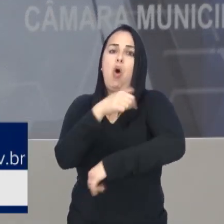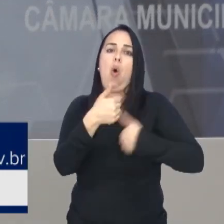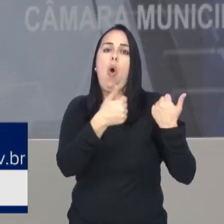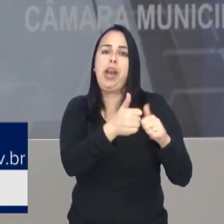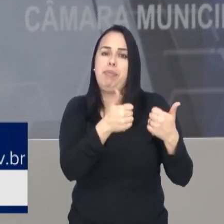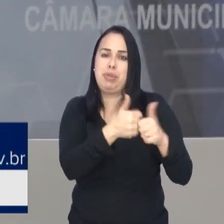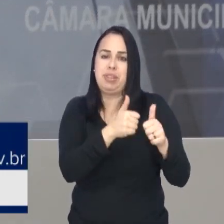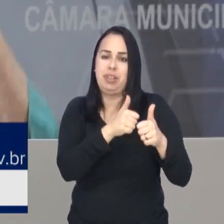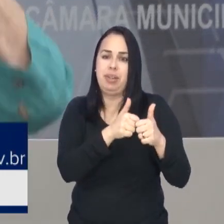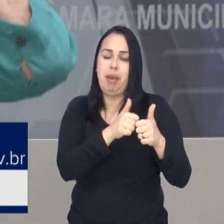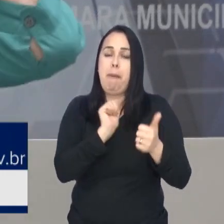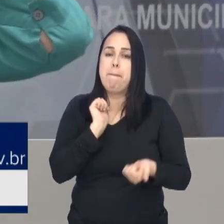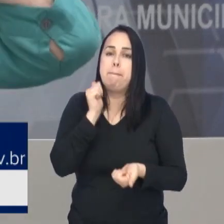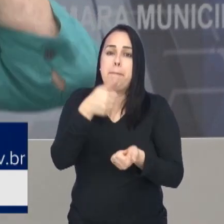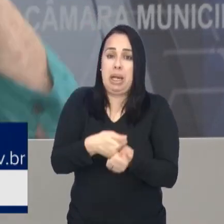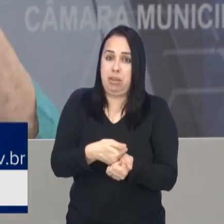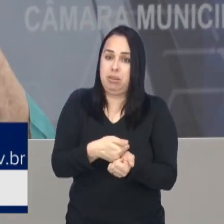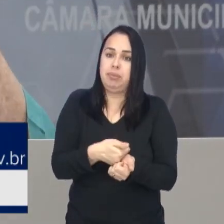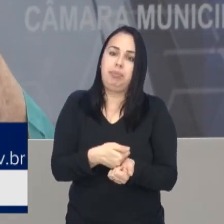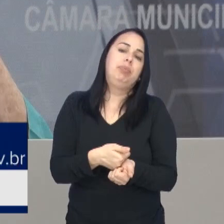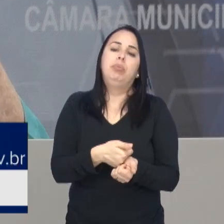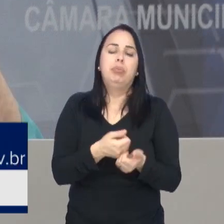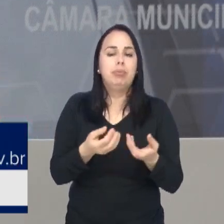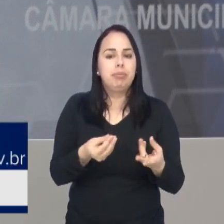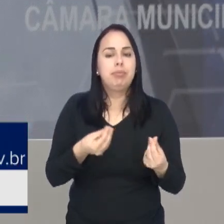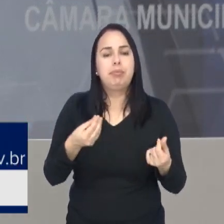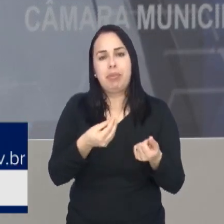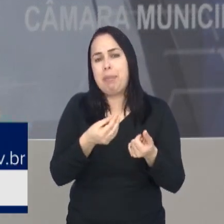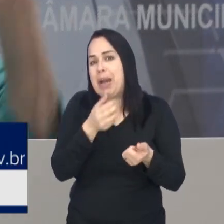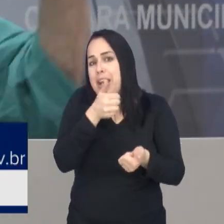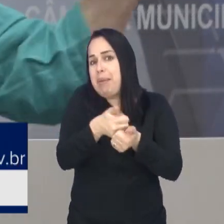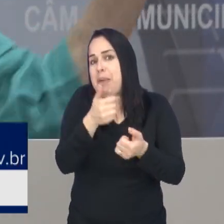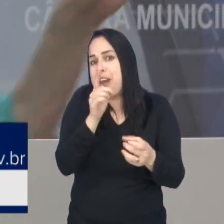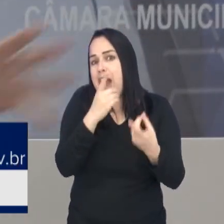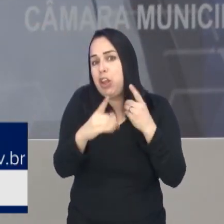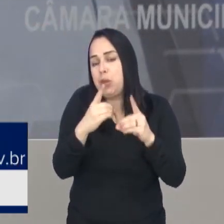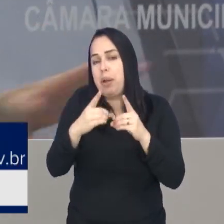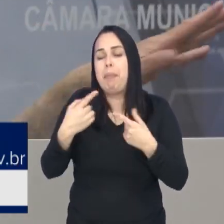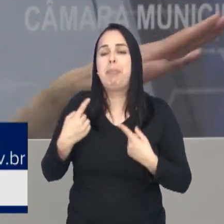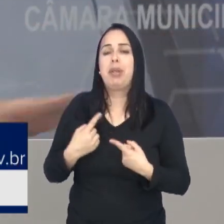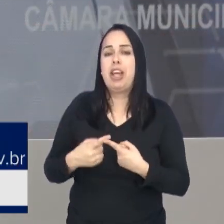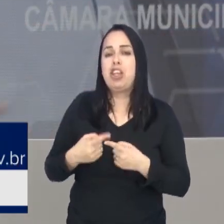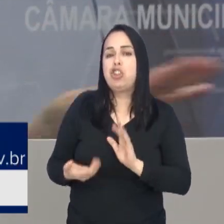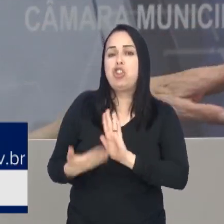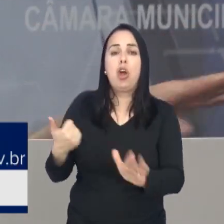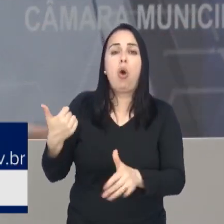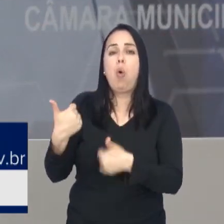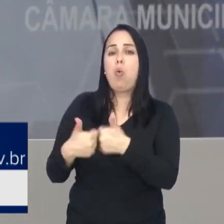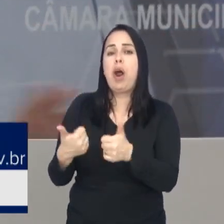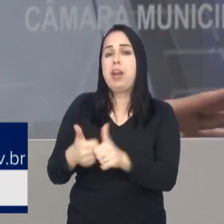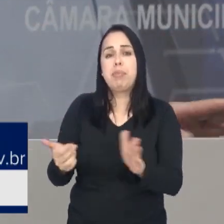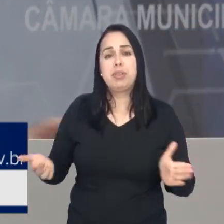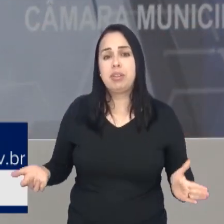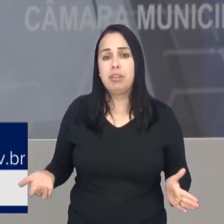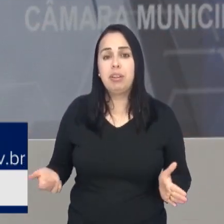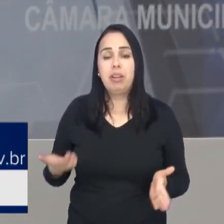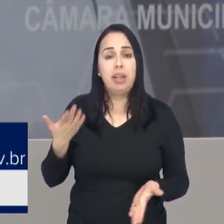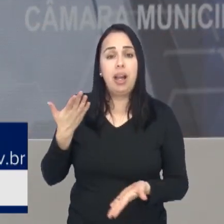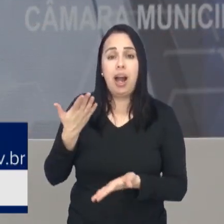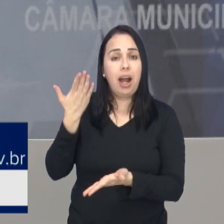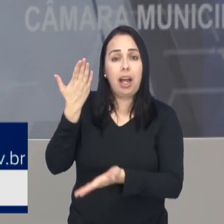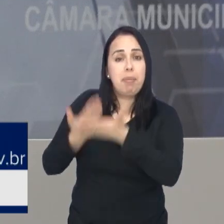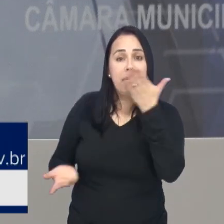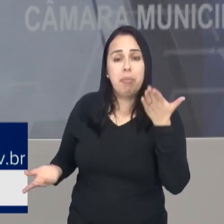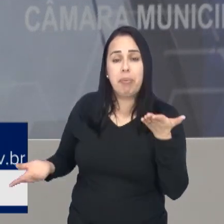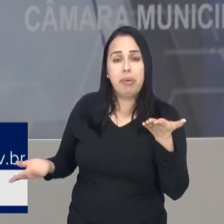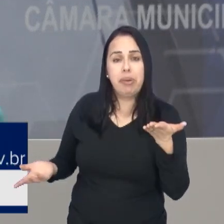lá em cima, perto da Dutra. Porque realmente, simplesmente acabaram com tudo e